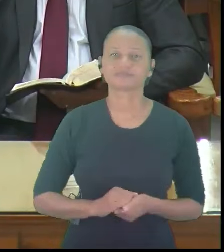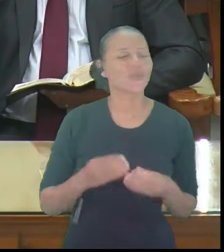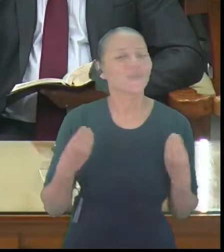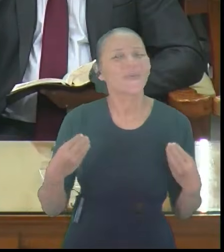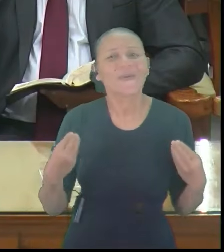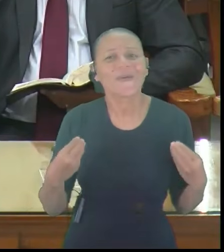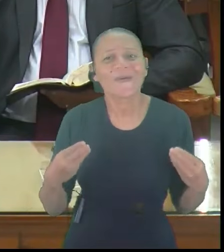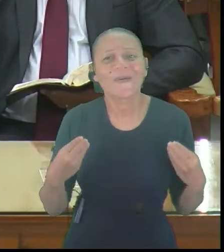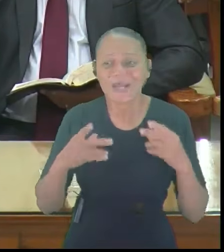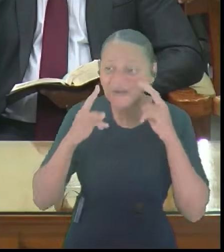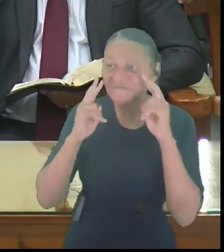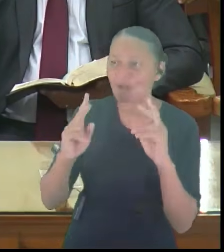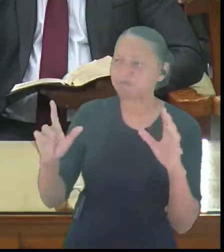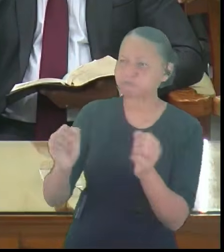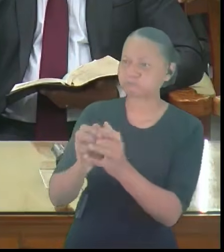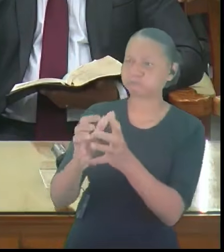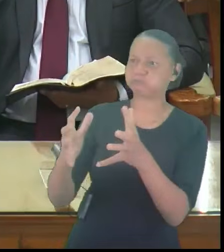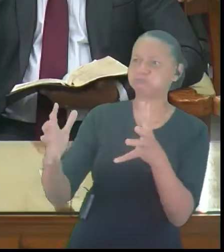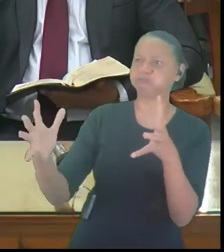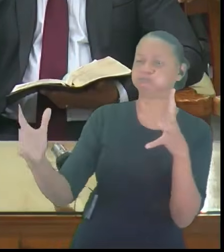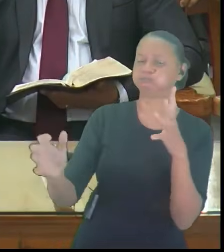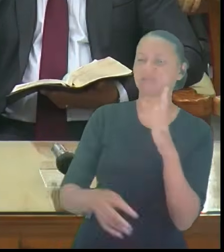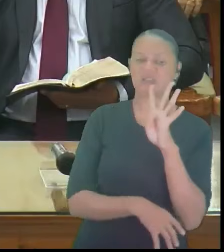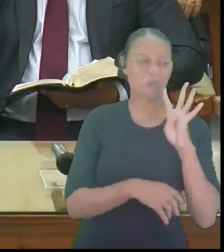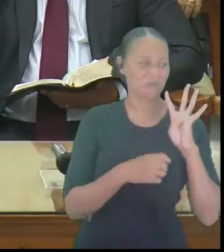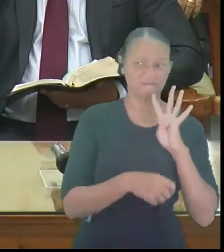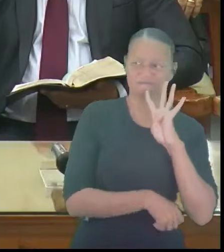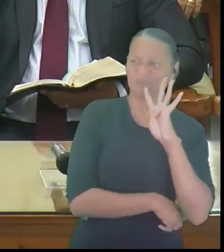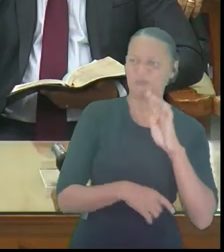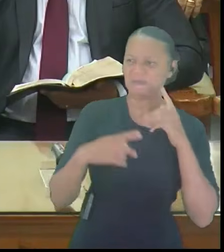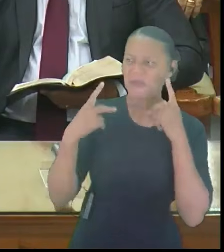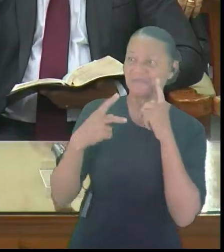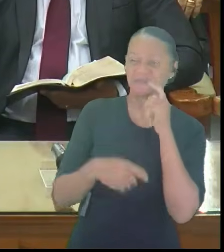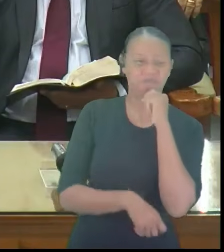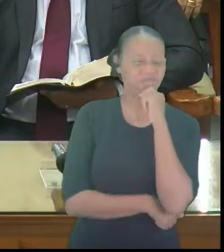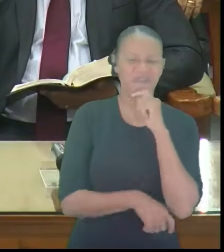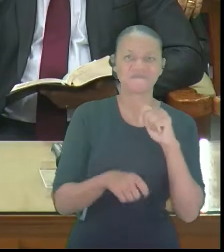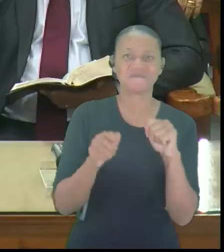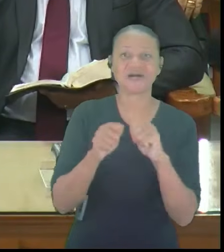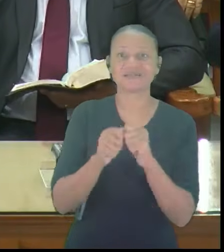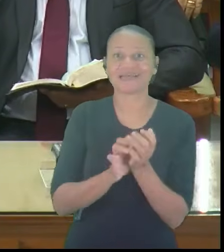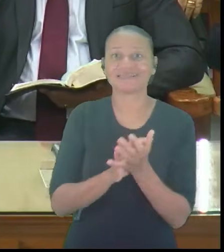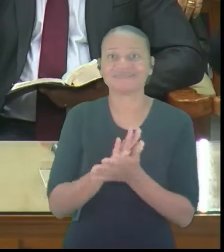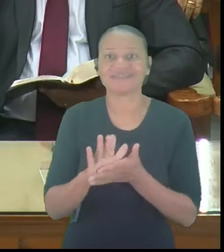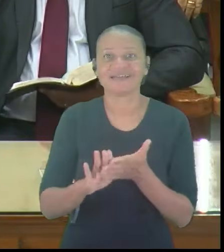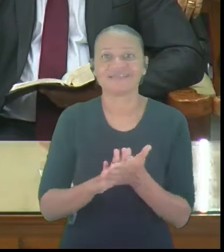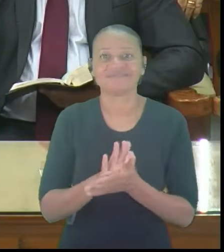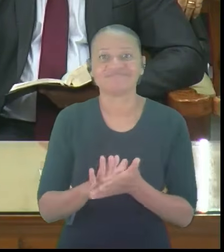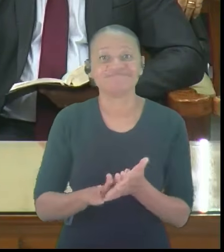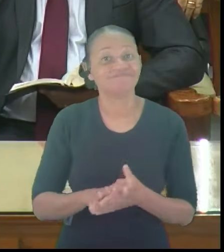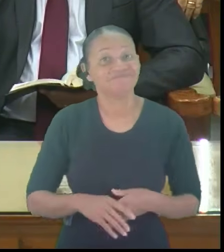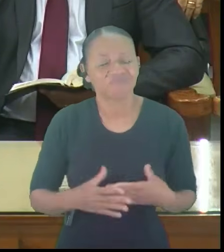Como é que eles viam a igreja reunida ali e os apóstolos pregando e eles não faziam nada? É um mistério, não é, irmãos